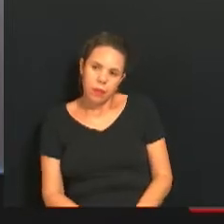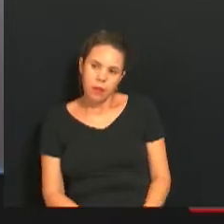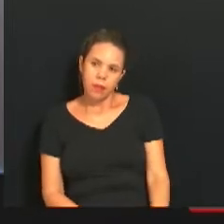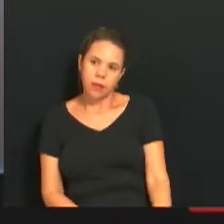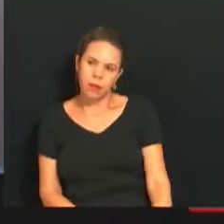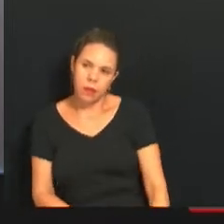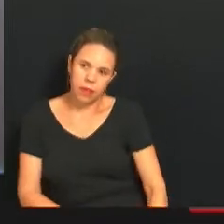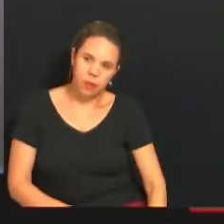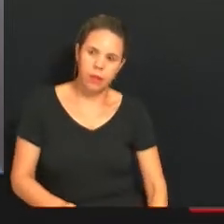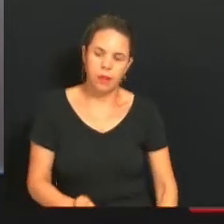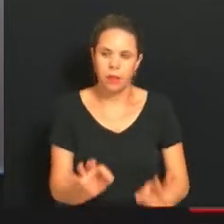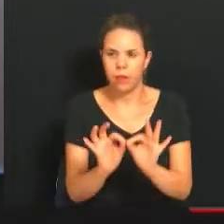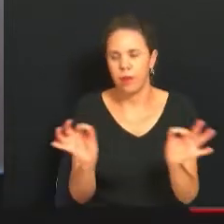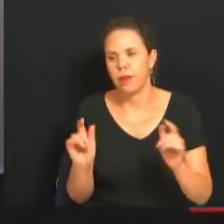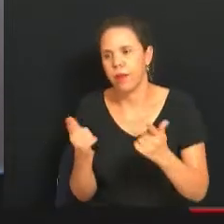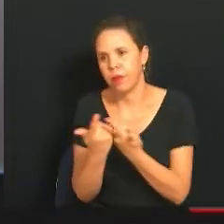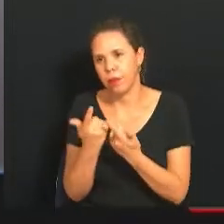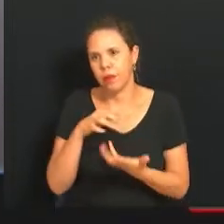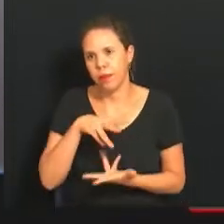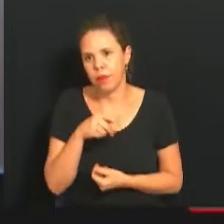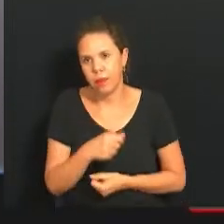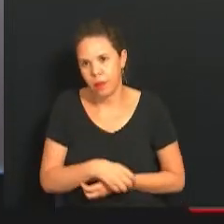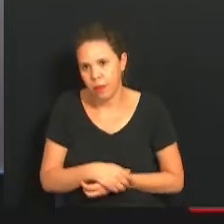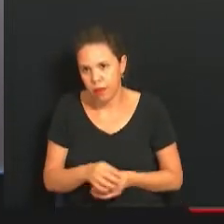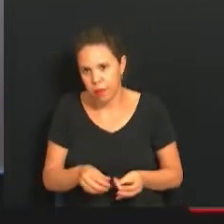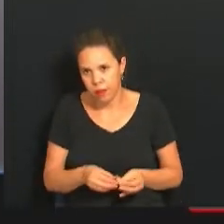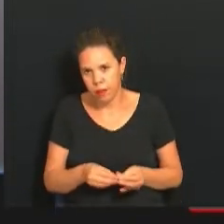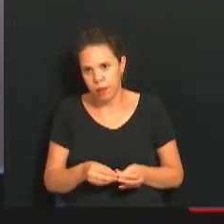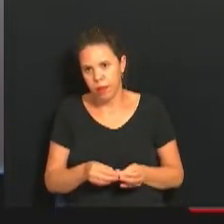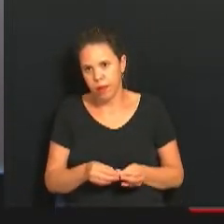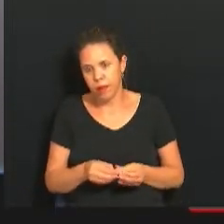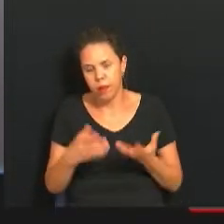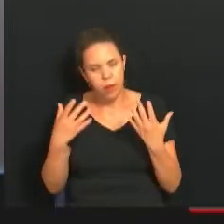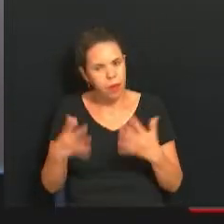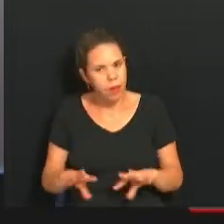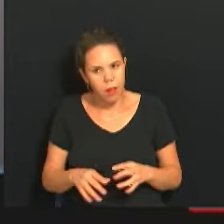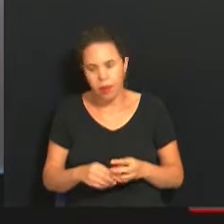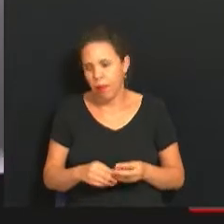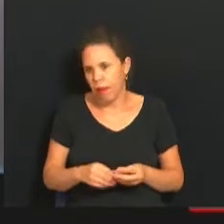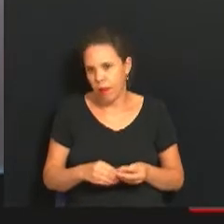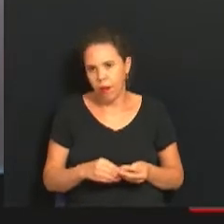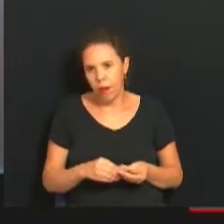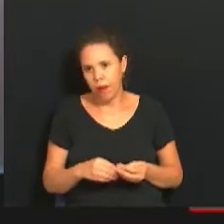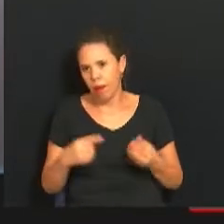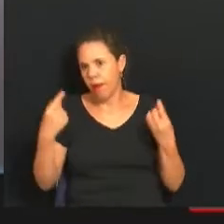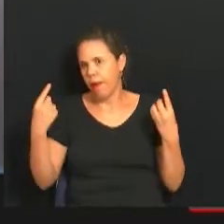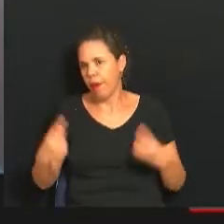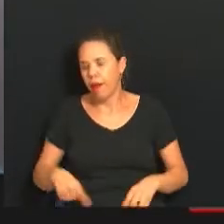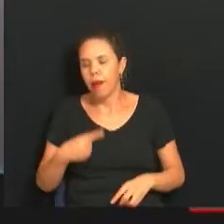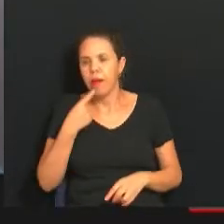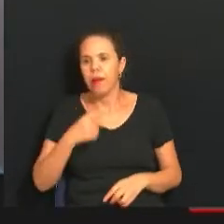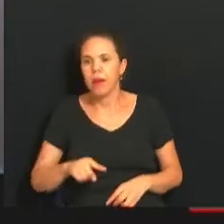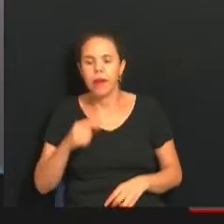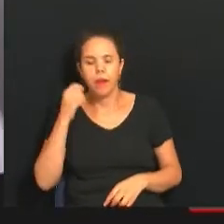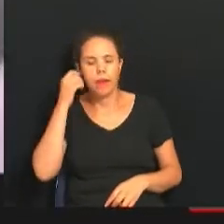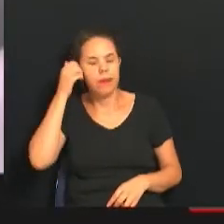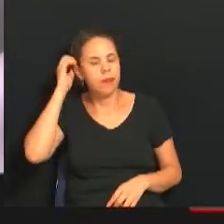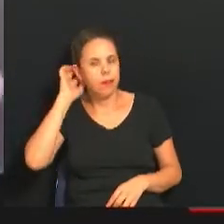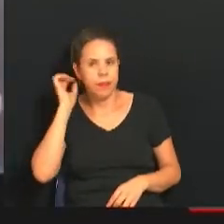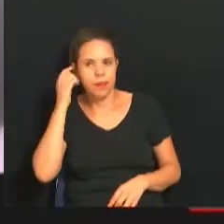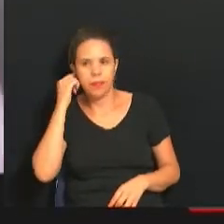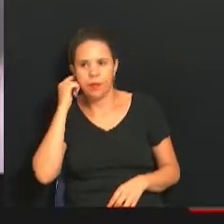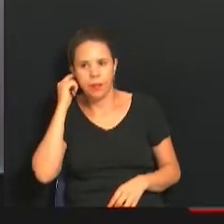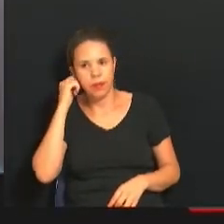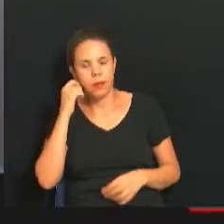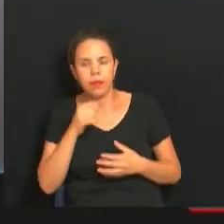simplificada da geopolítica mundial, né? Então, eles não queriam, por exemplo, ficar contra a Rússia porque a gente